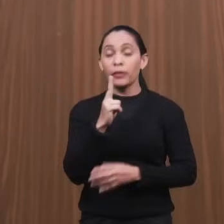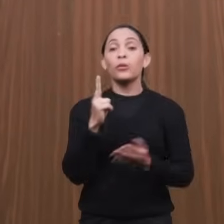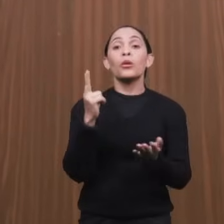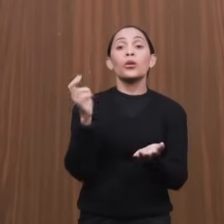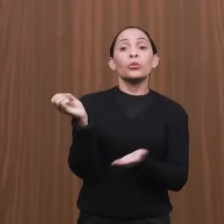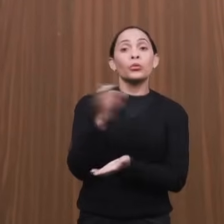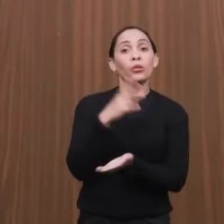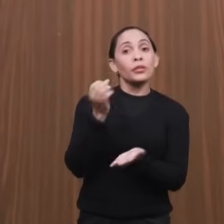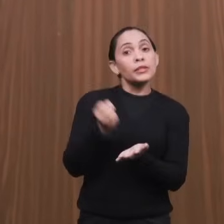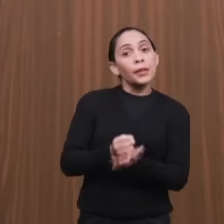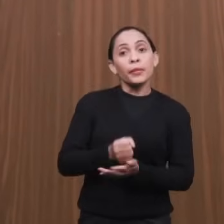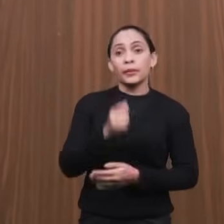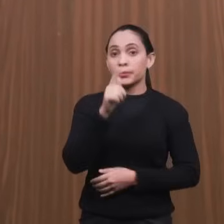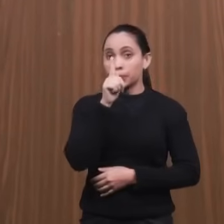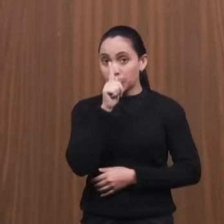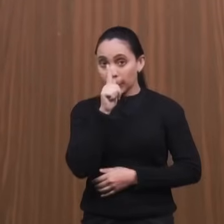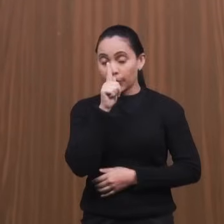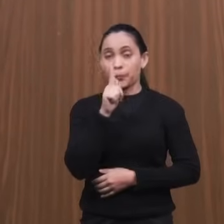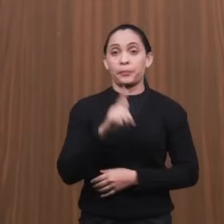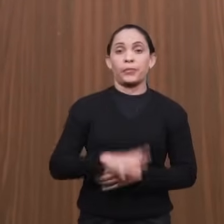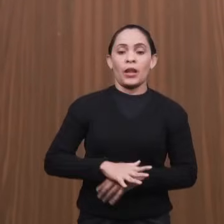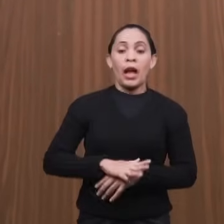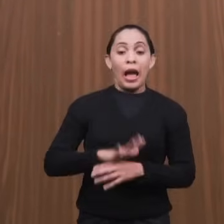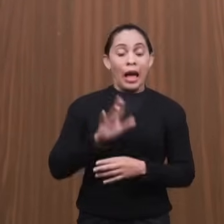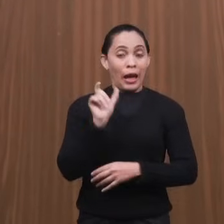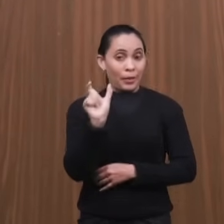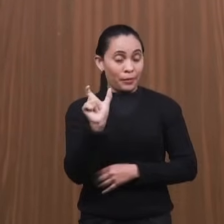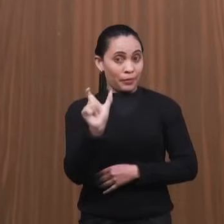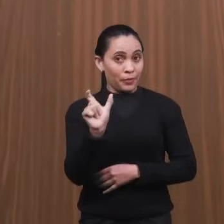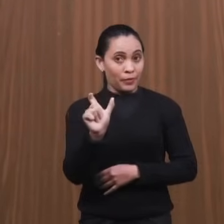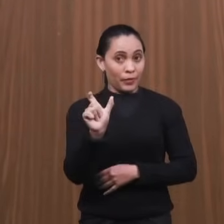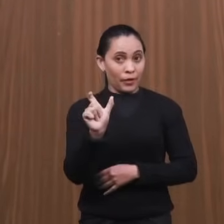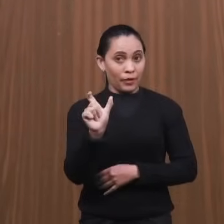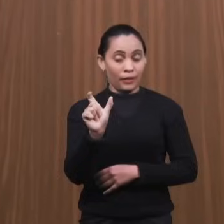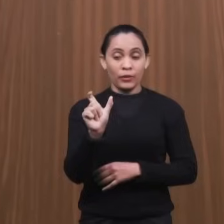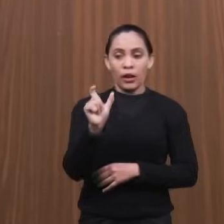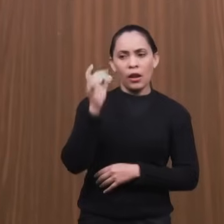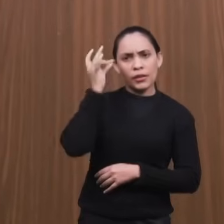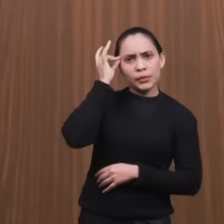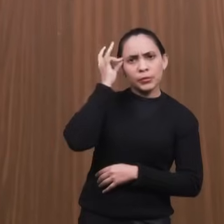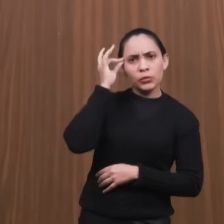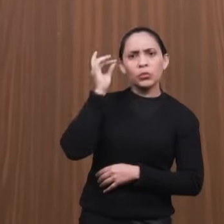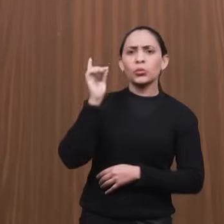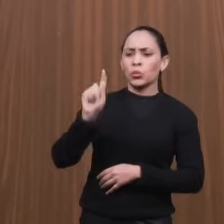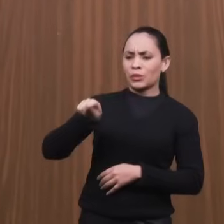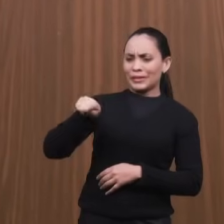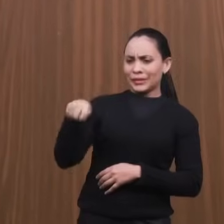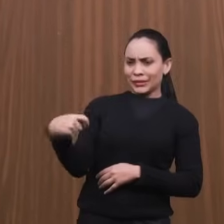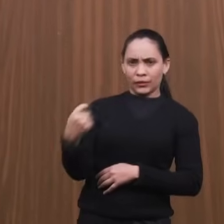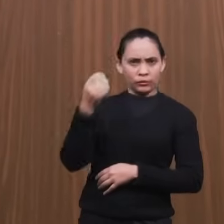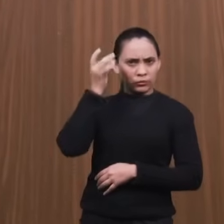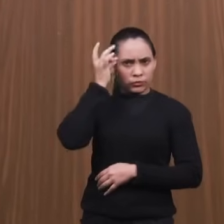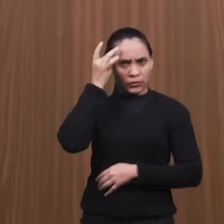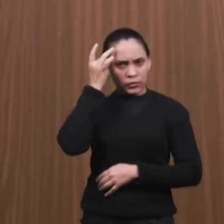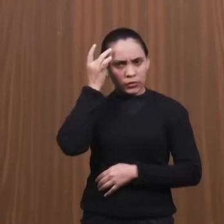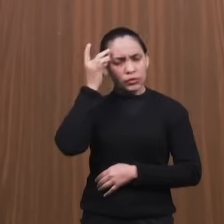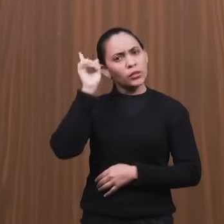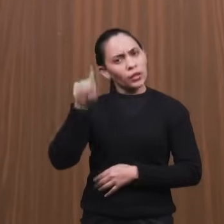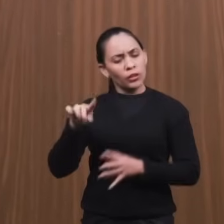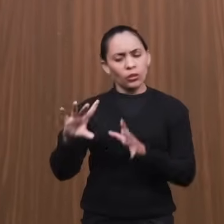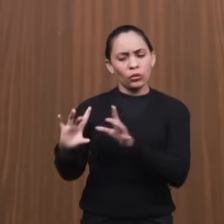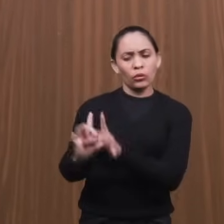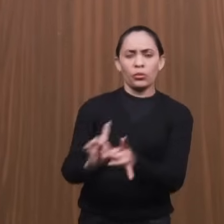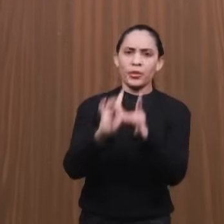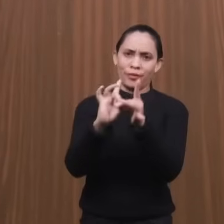grego. Então a palavra em espírito, no grego, é em comunhão, ter algo em comum. Que comunhão é